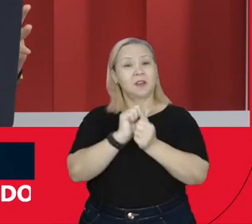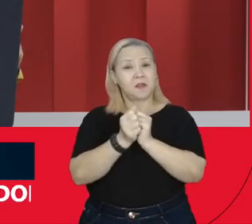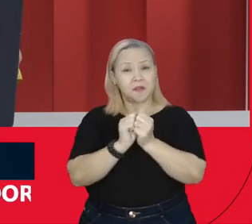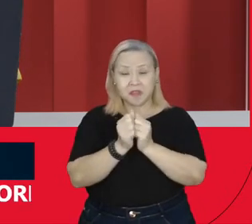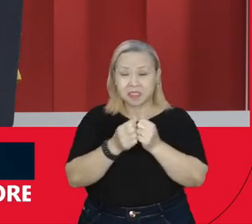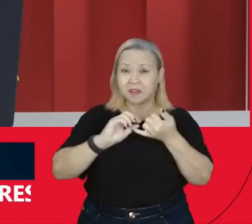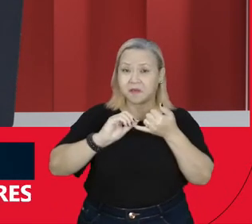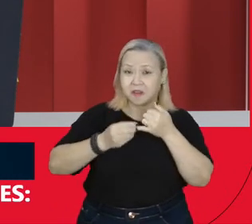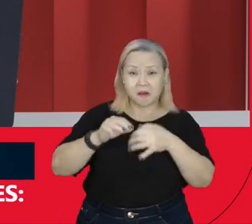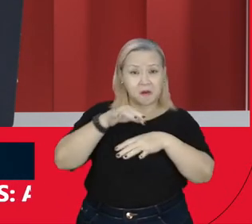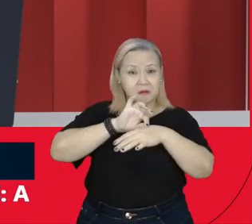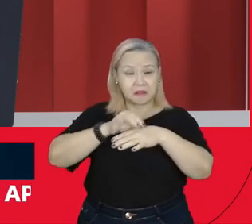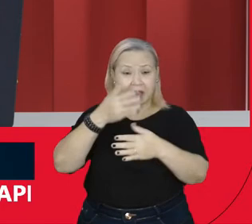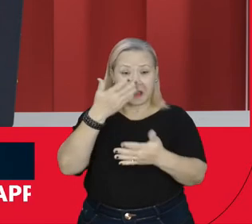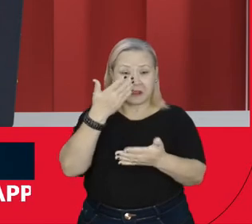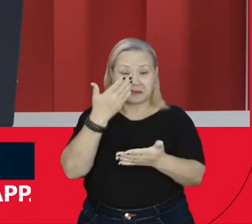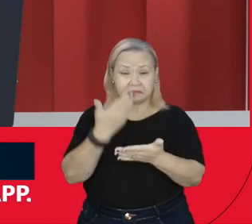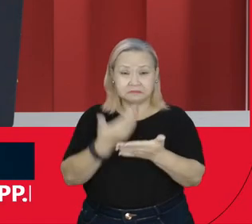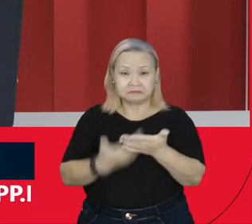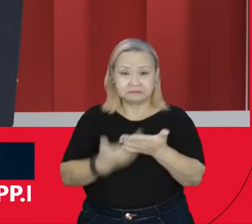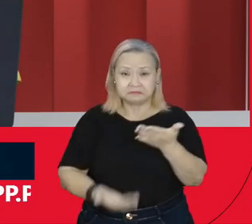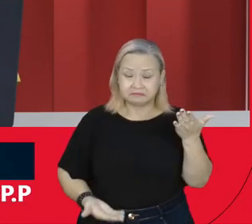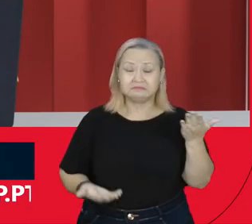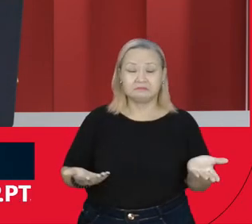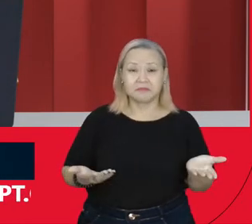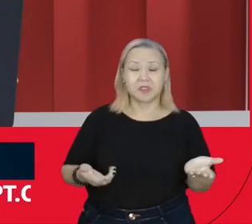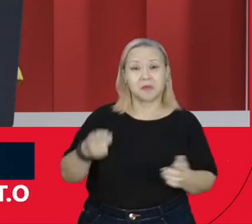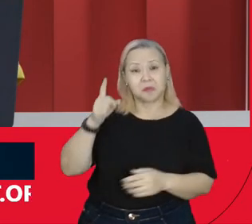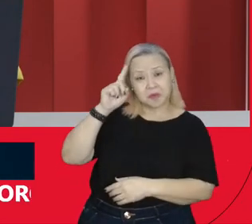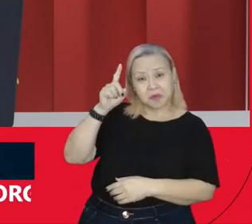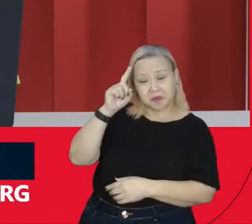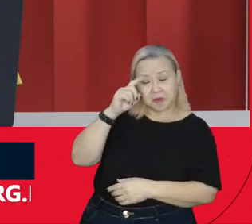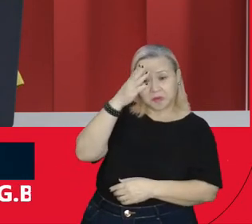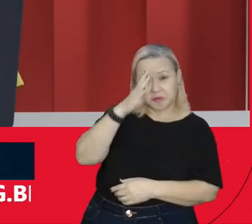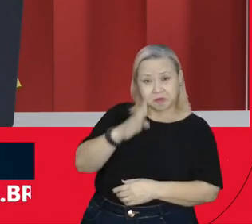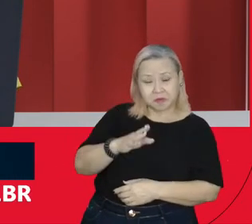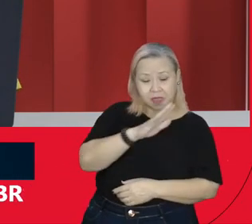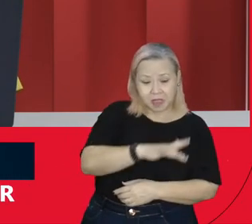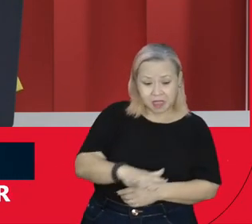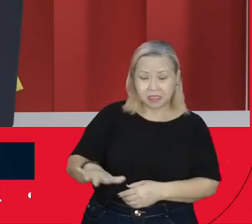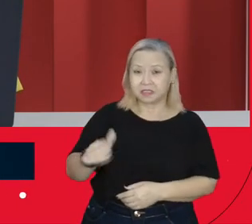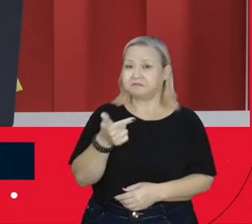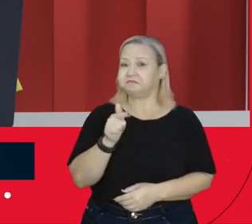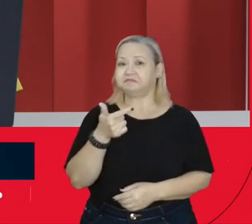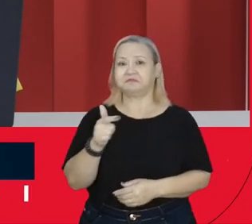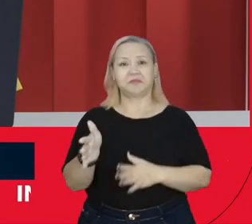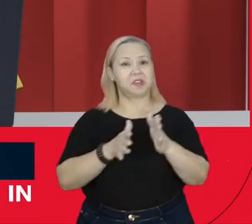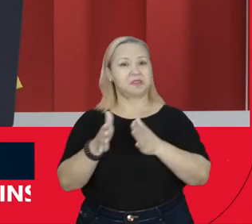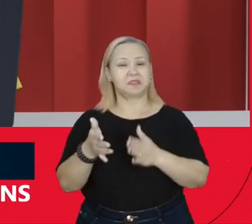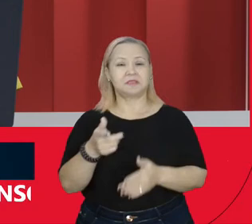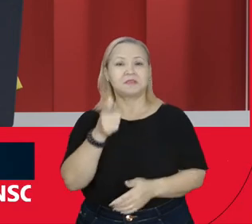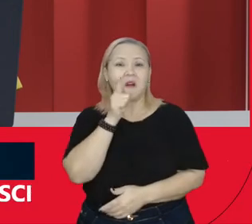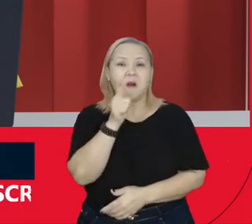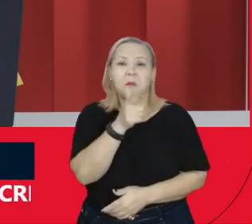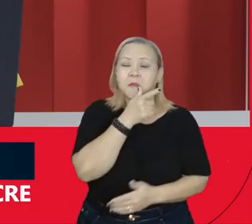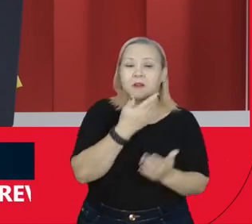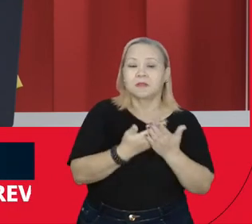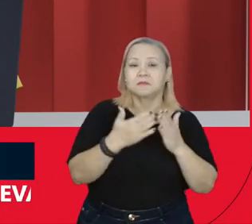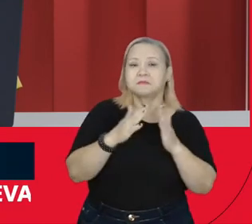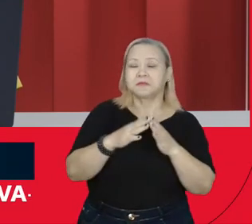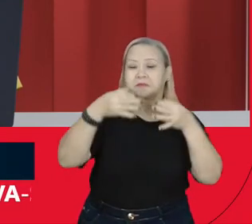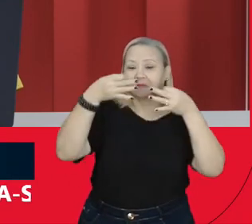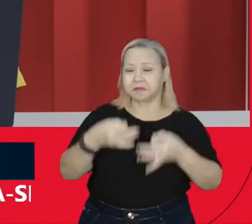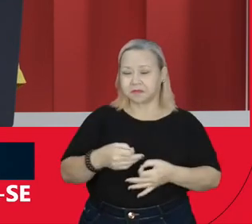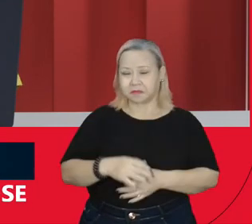sumiu, né, da rotina dos brasileiros. As crianças não têm acesso a uma merenda adequada. Aí